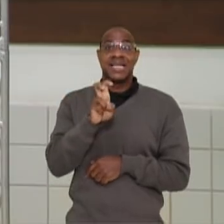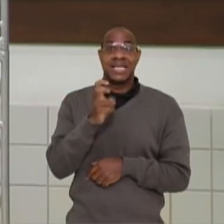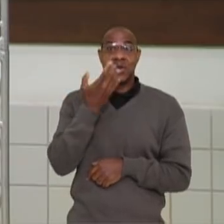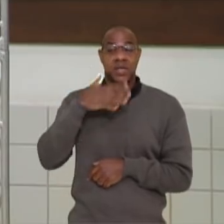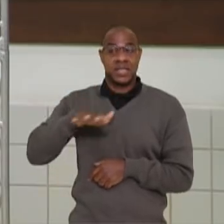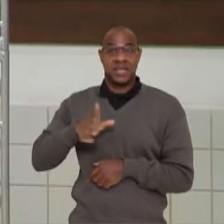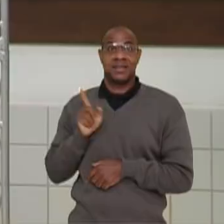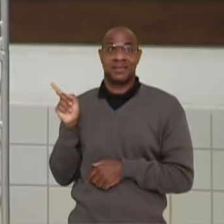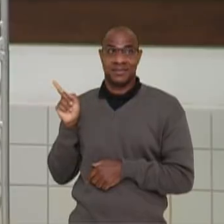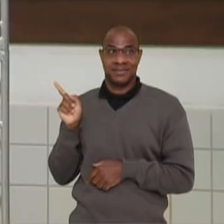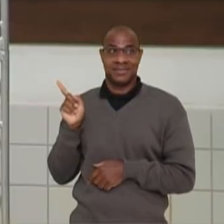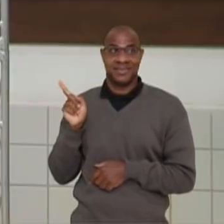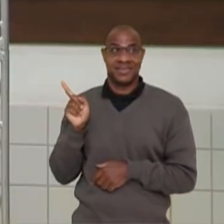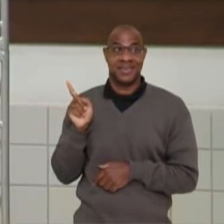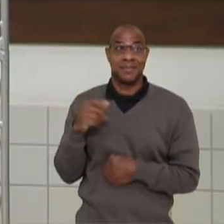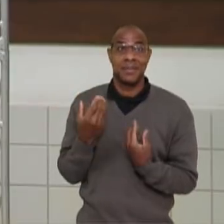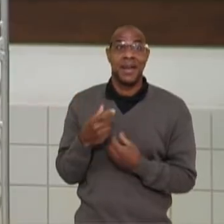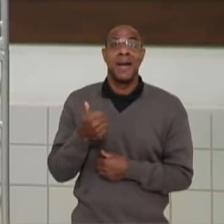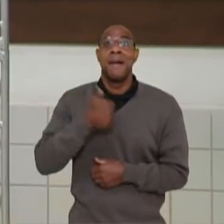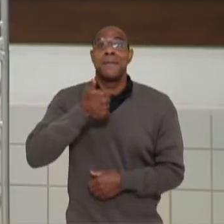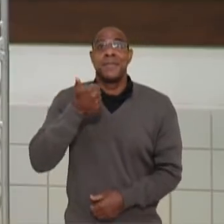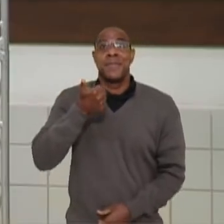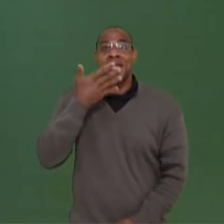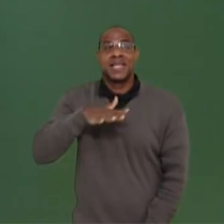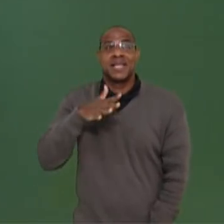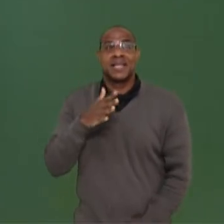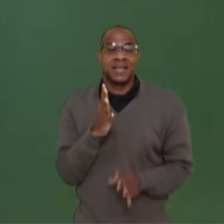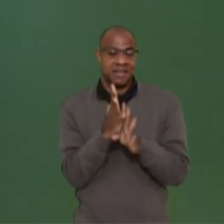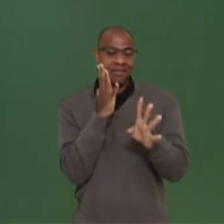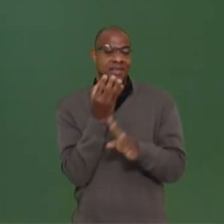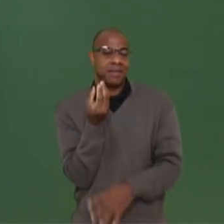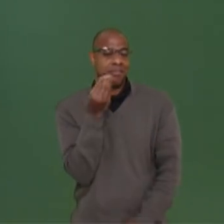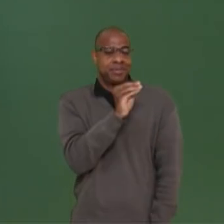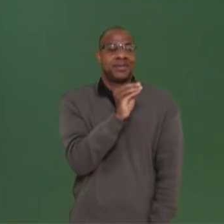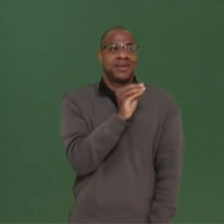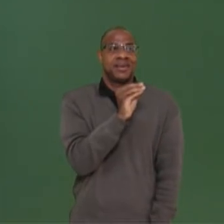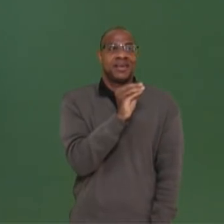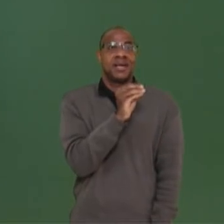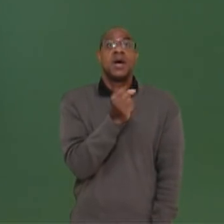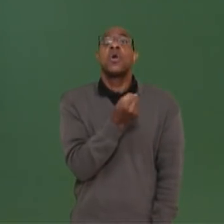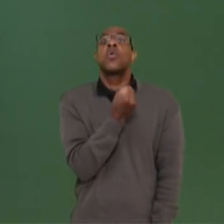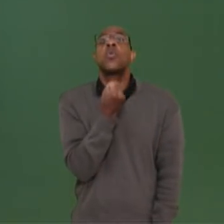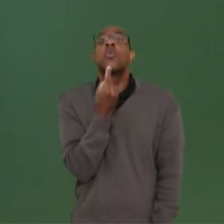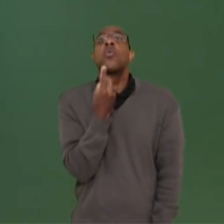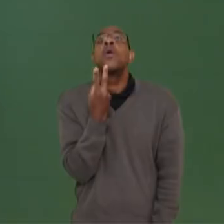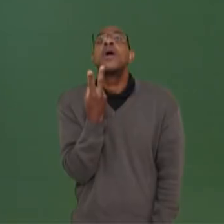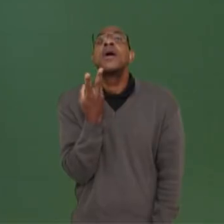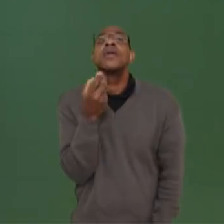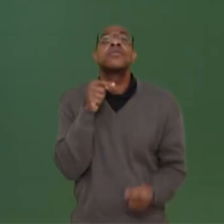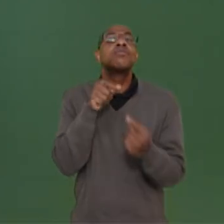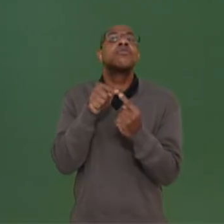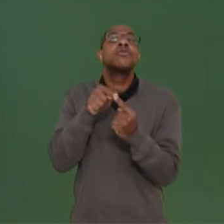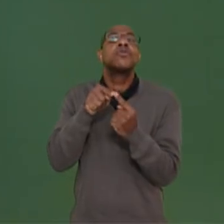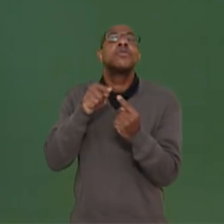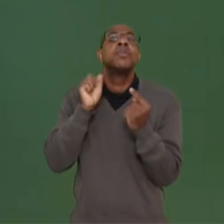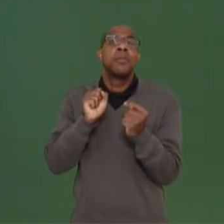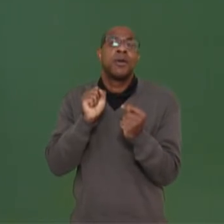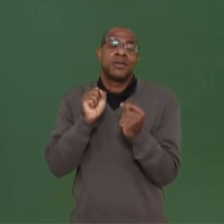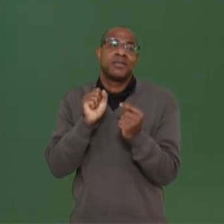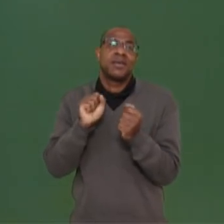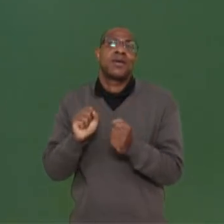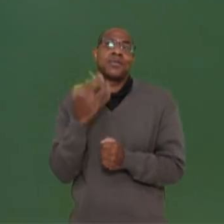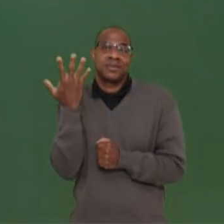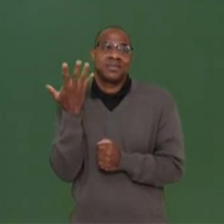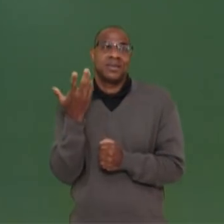crianças. Para pôr a primeira criança na fila, de quantas maneiras eu posso fazer isso? Posso fazer isso de 5